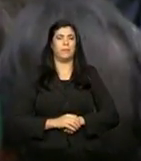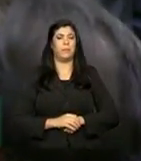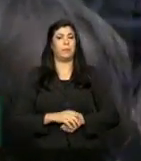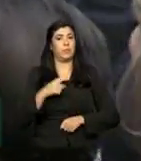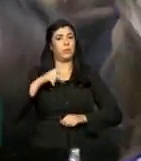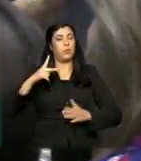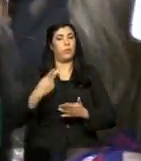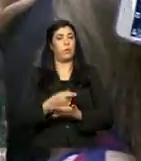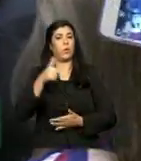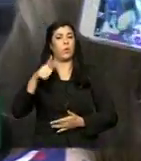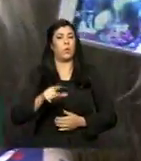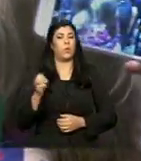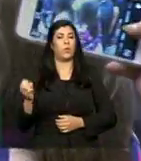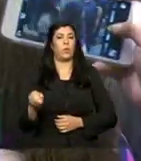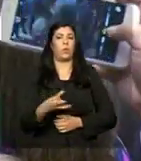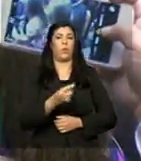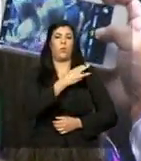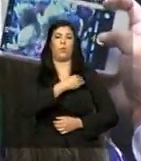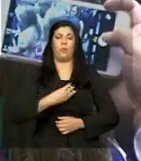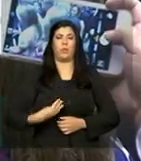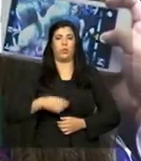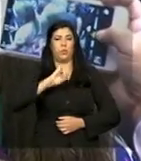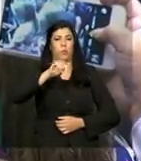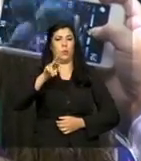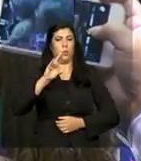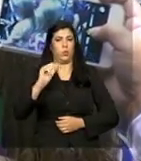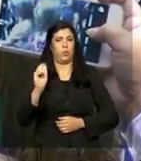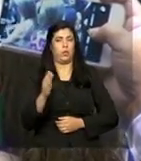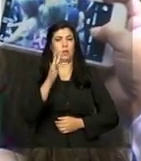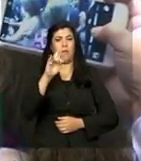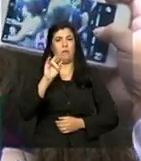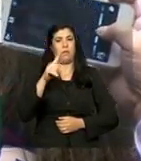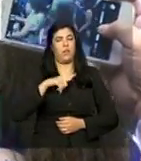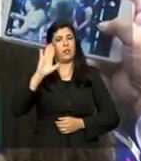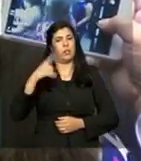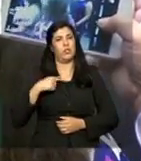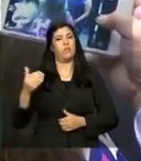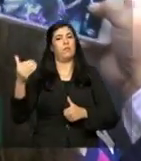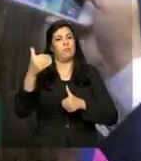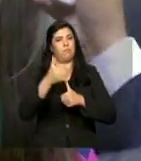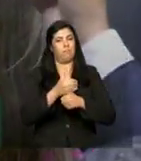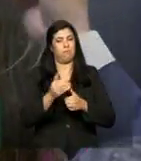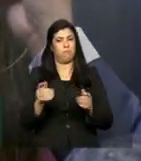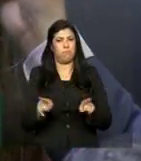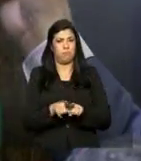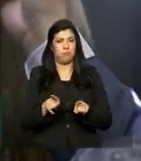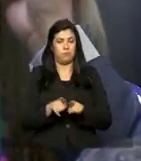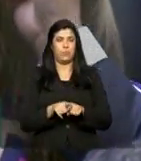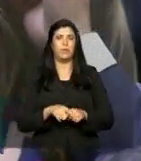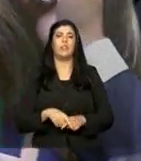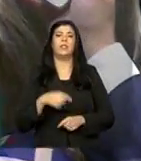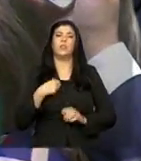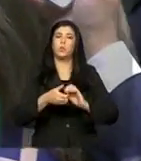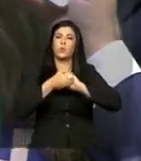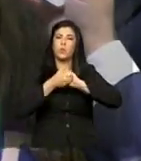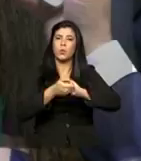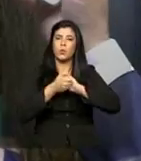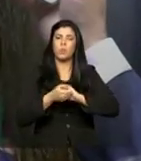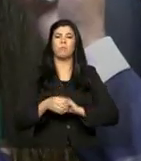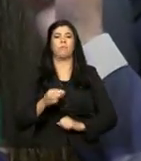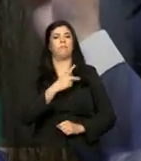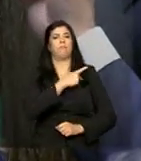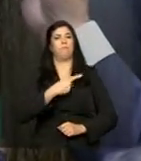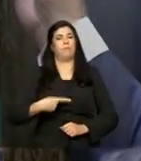Esse aí é o novo ministro da Cultura, Juca Ferreira, que vai tomar posse daqui a pouco. Cumprimentando a presidenta Dilma Rousseff.